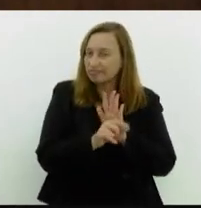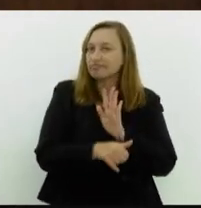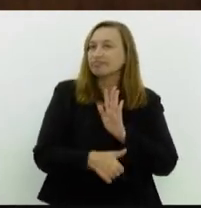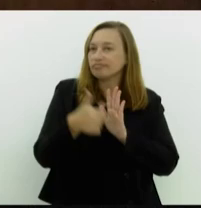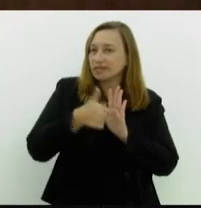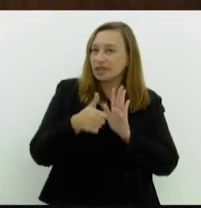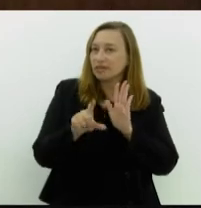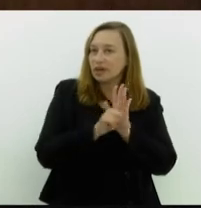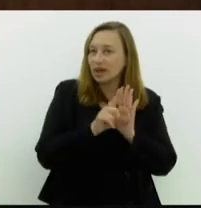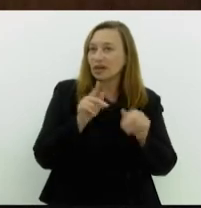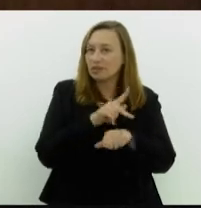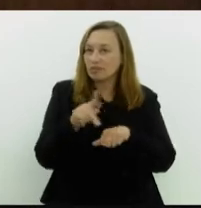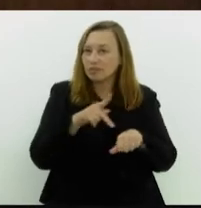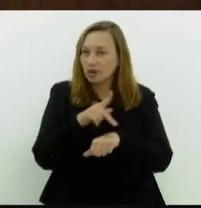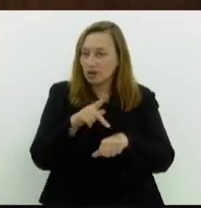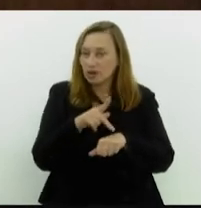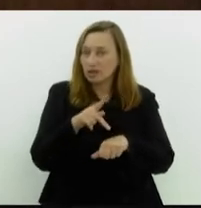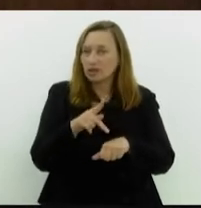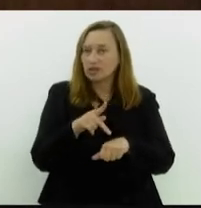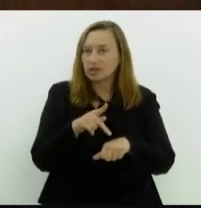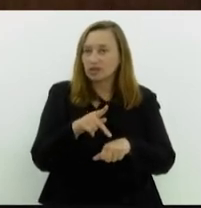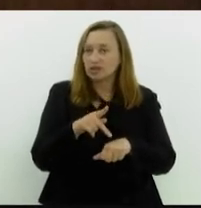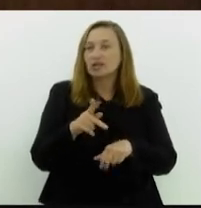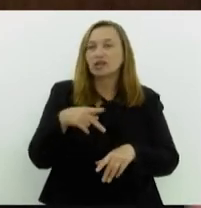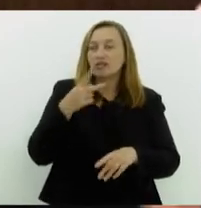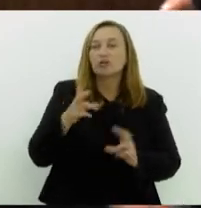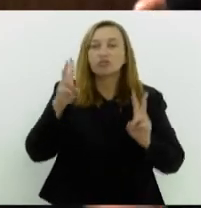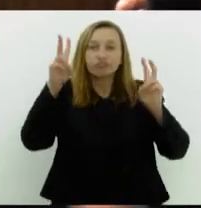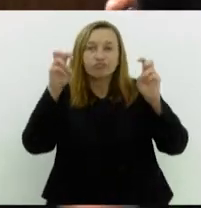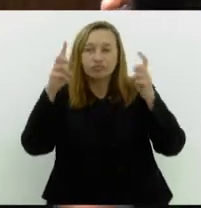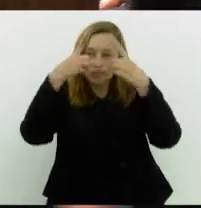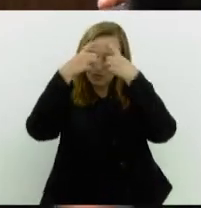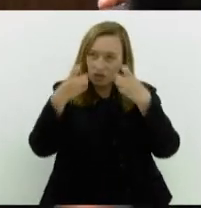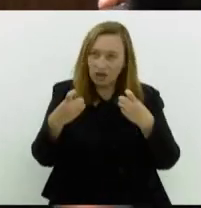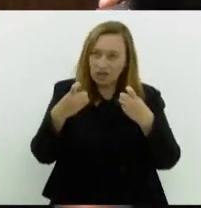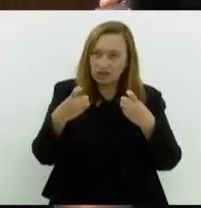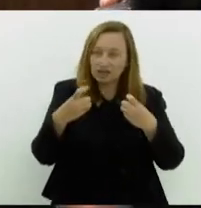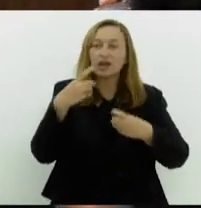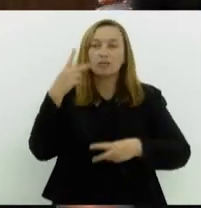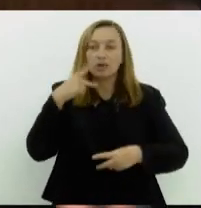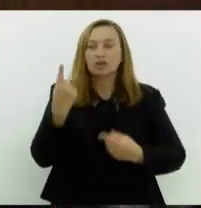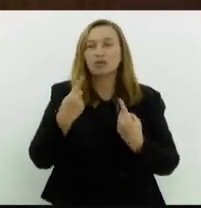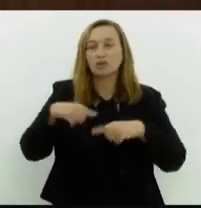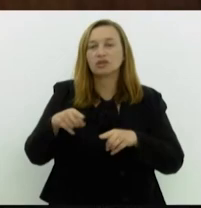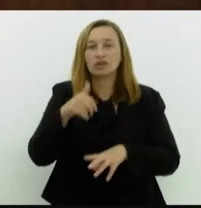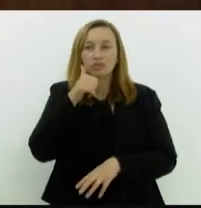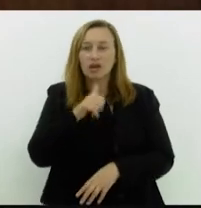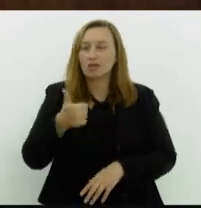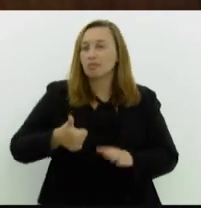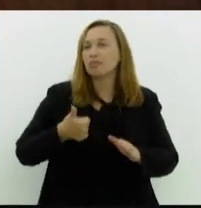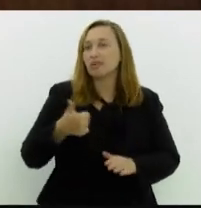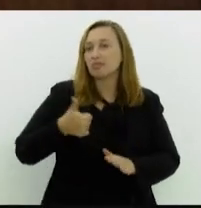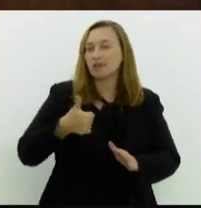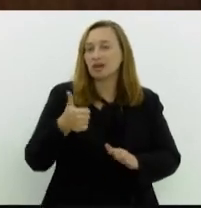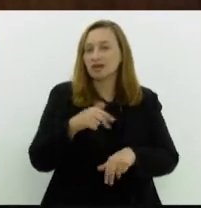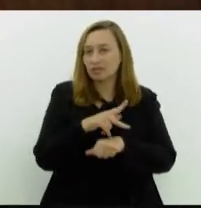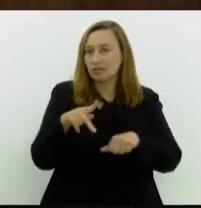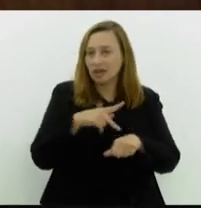primeira lei do nosso país que tratou sobre o assunto de violência política contra as mulheres, a primeira do